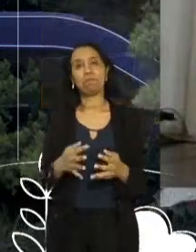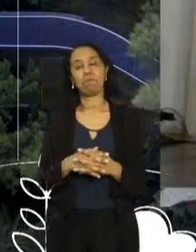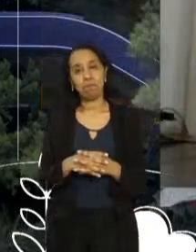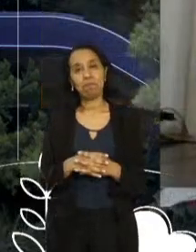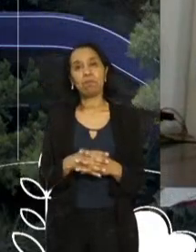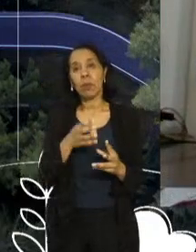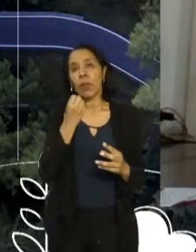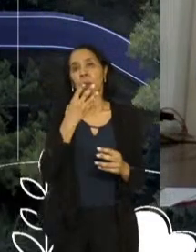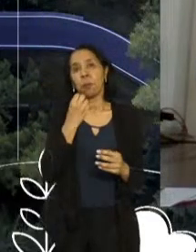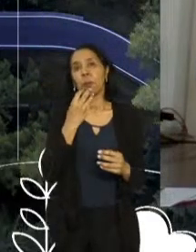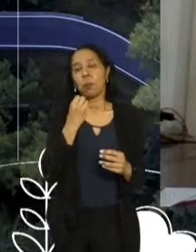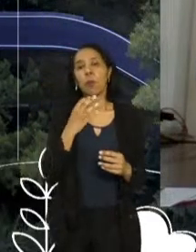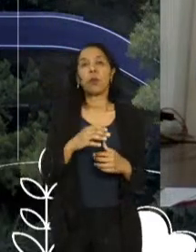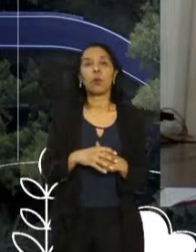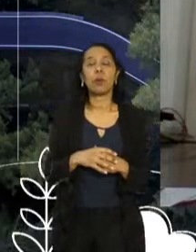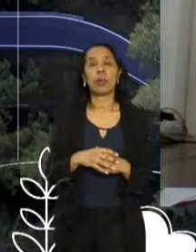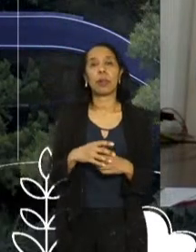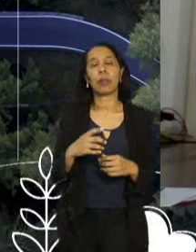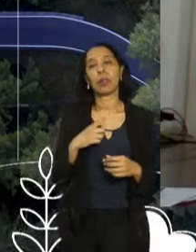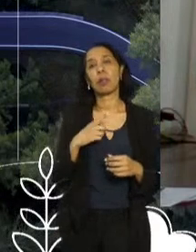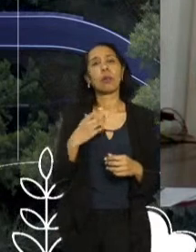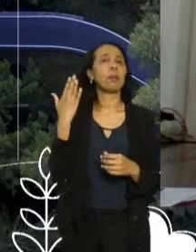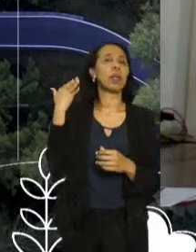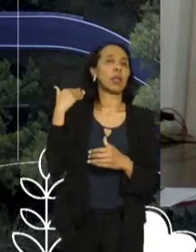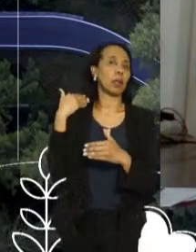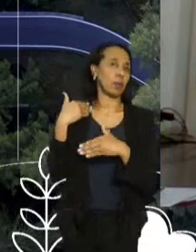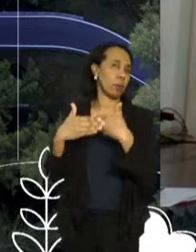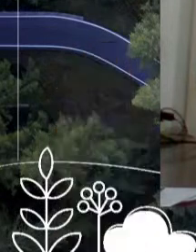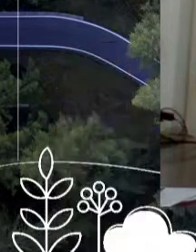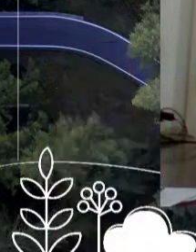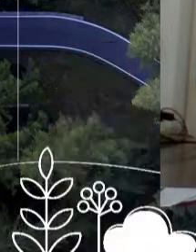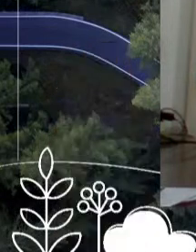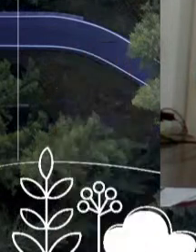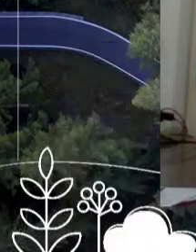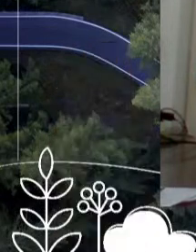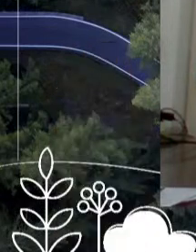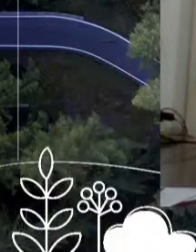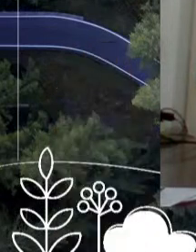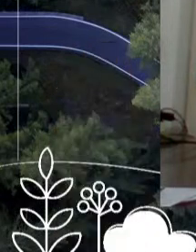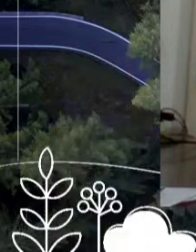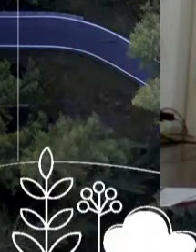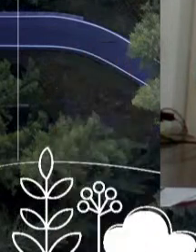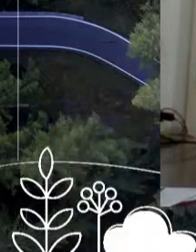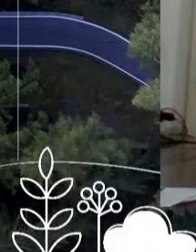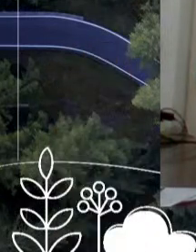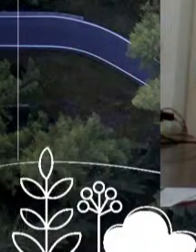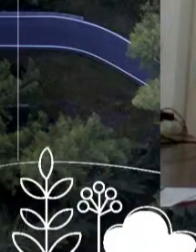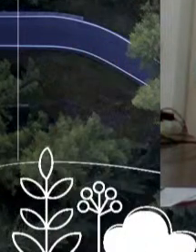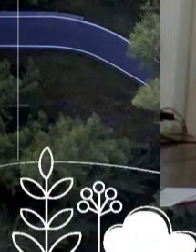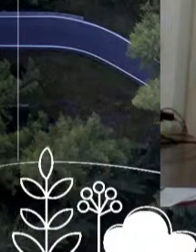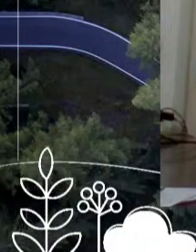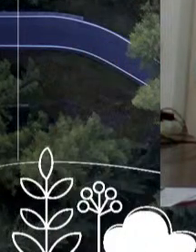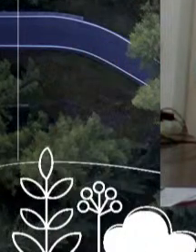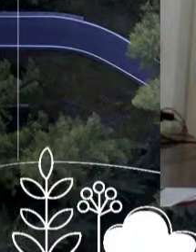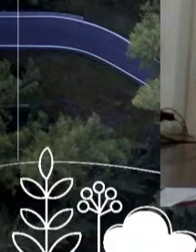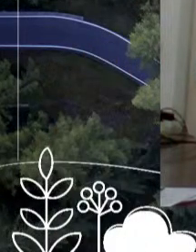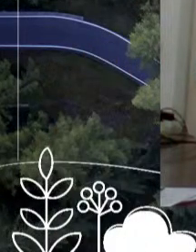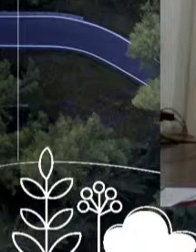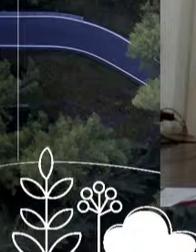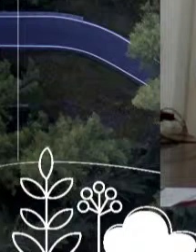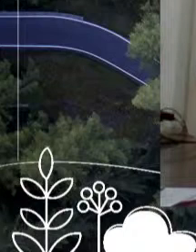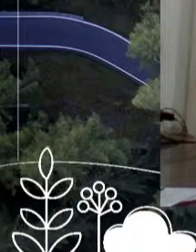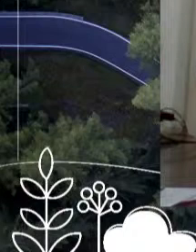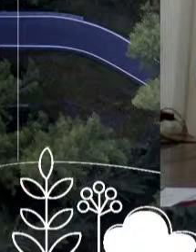Bom, quando a gente começou a trabalhar com isso, não havia ainda as certezas que temos hoje.